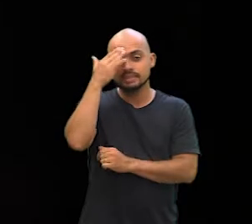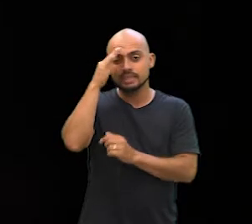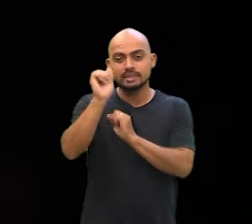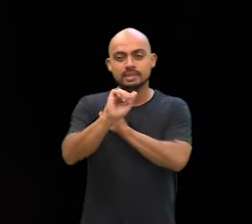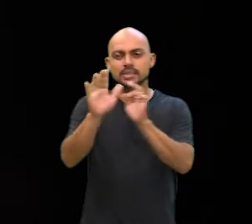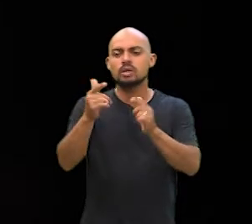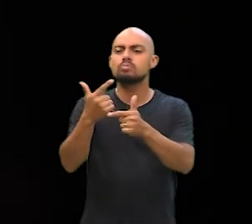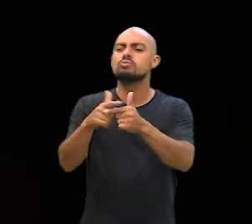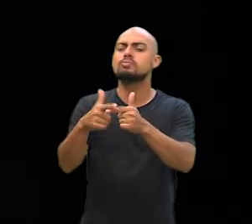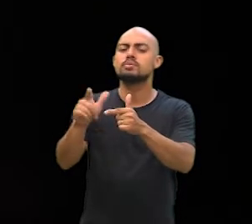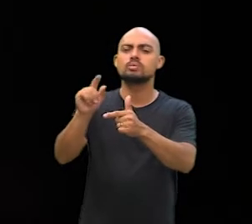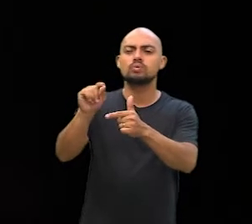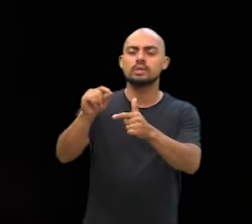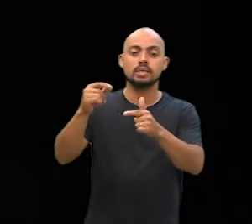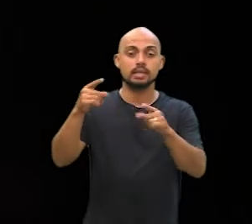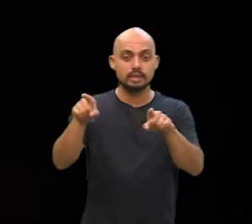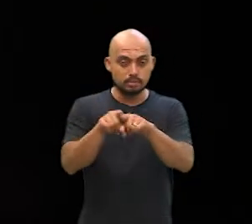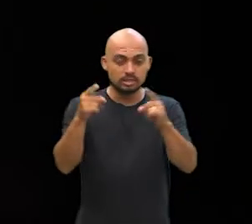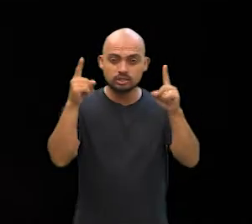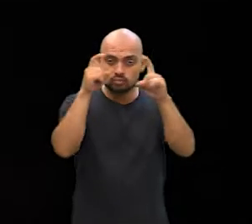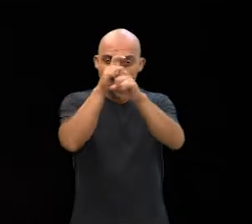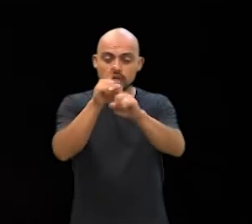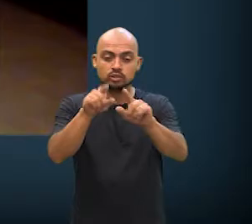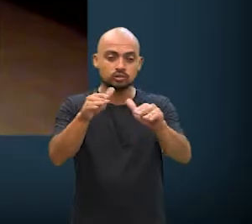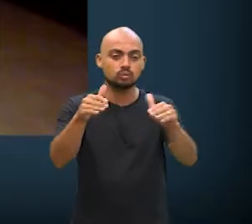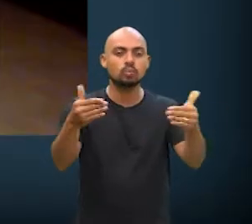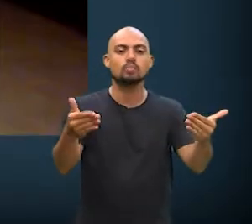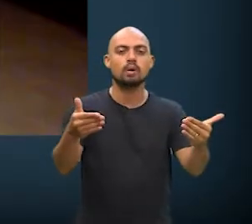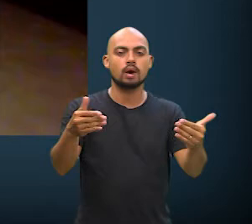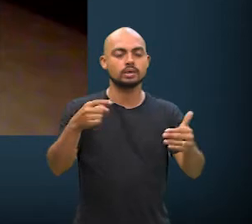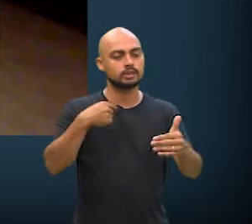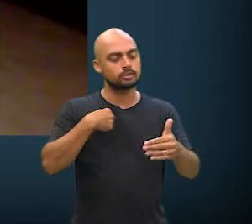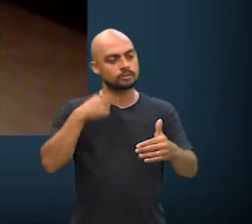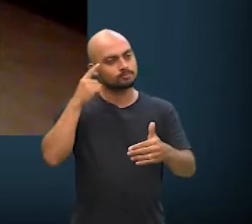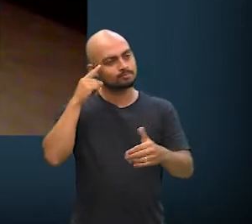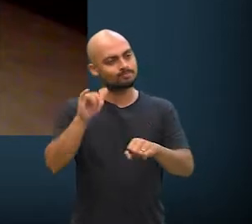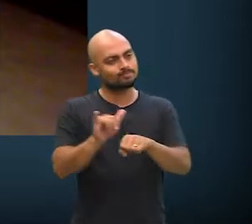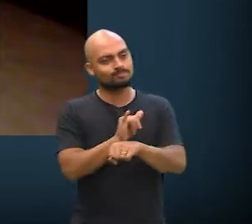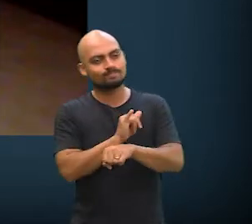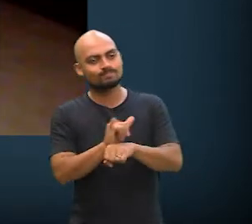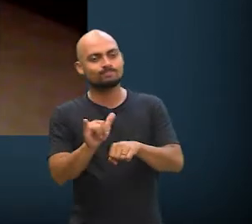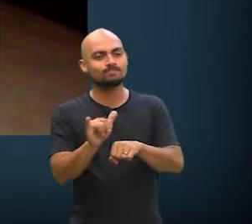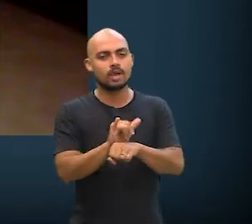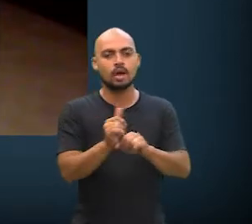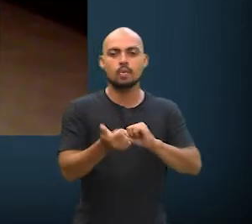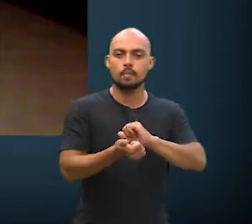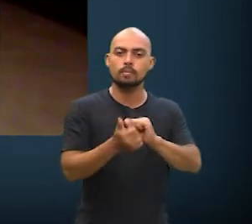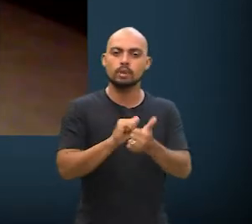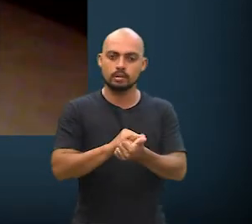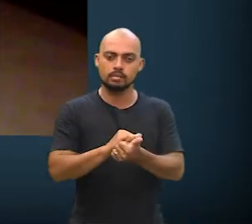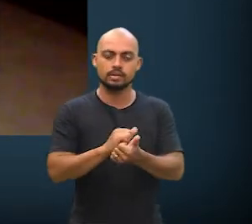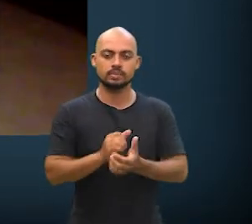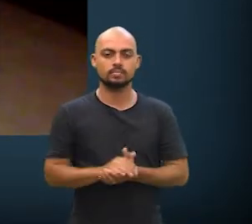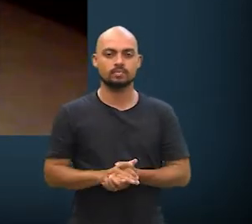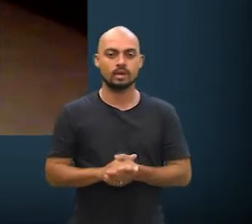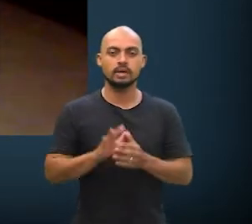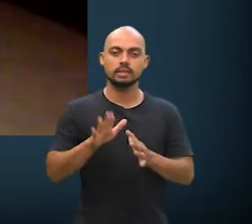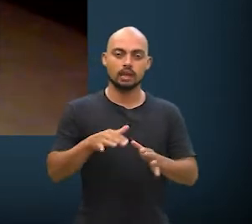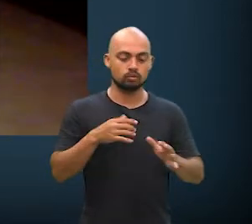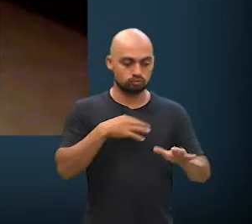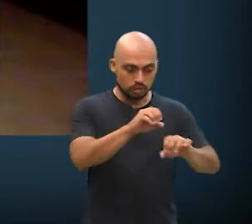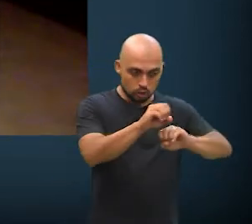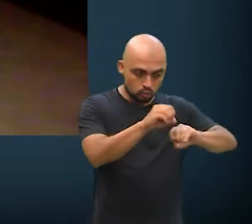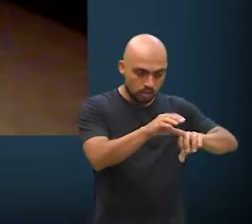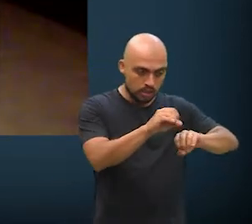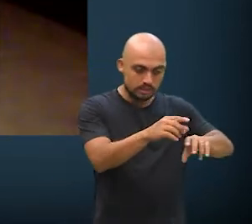Poxa, é isso, é aquilo, e a gente foi moldando, né, mediante o que as pessoas foi fazendo uma métrica. Então, acabou unindo a